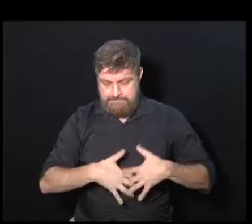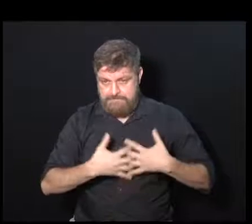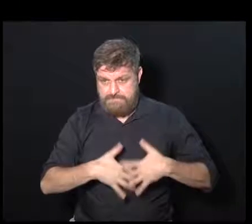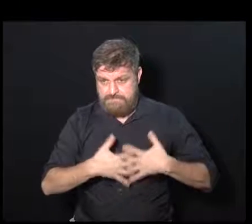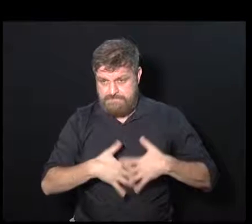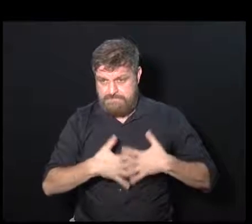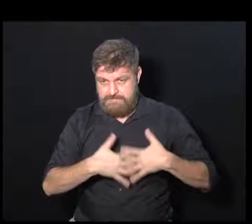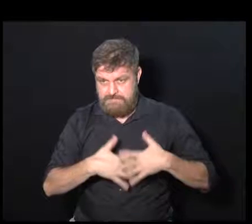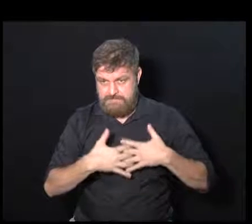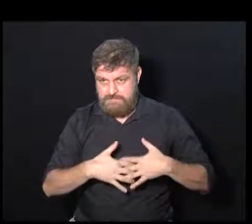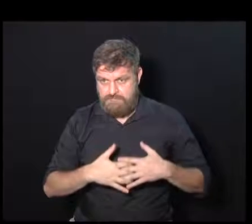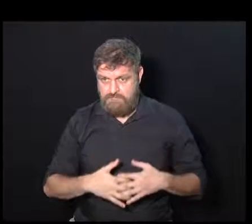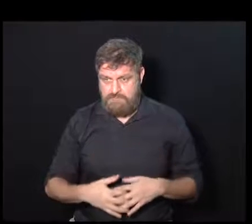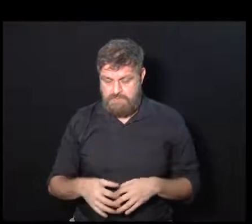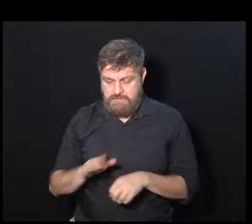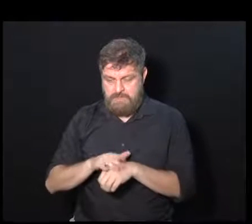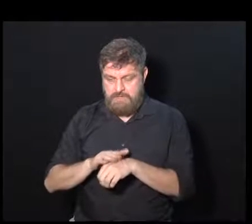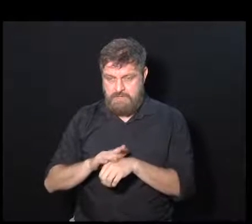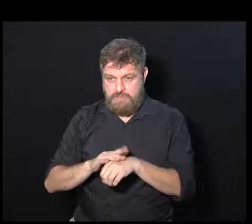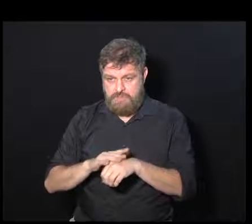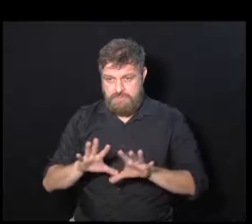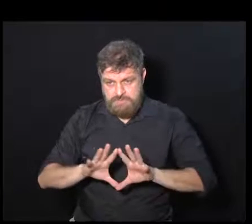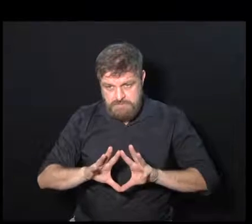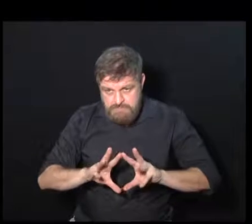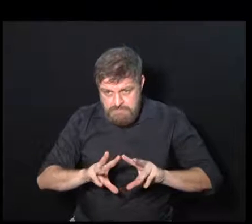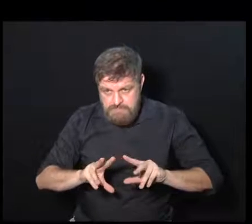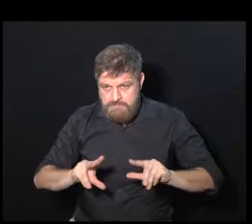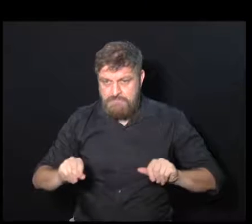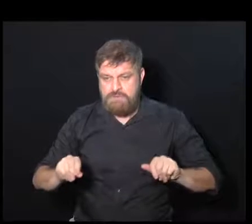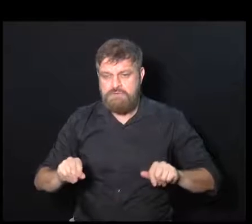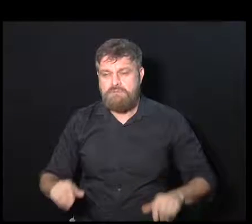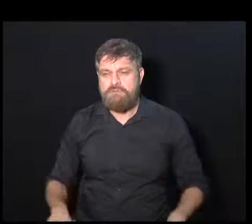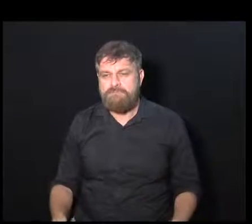aquela enfermidade, para aquela determinada doença.